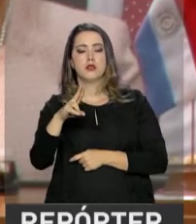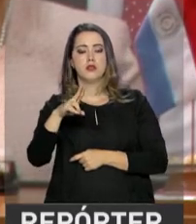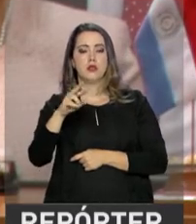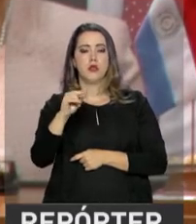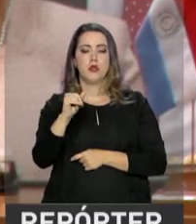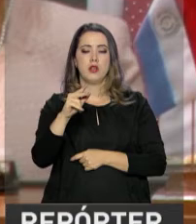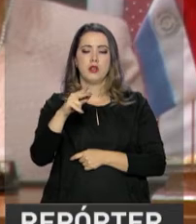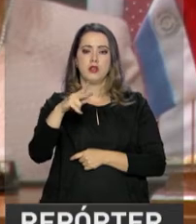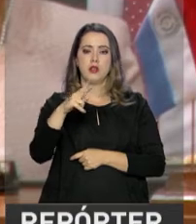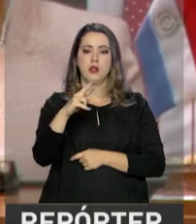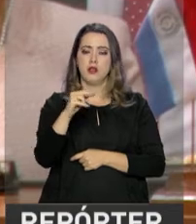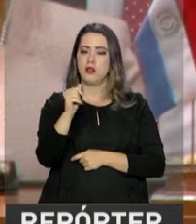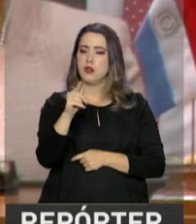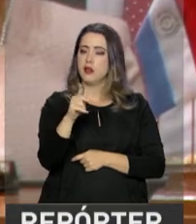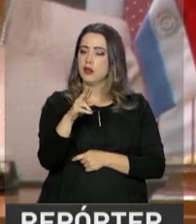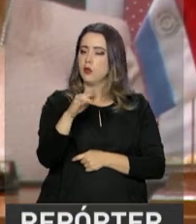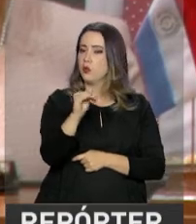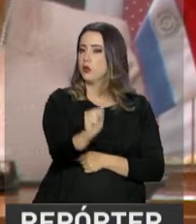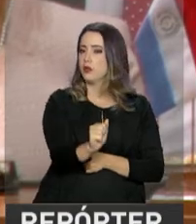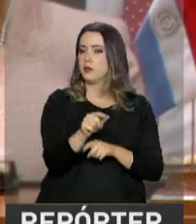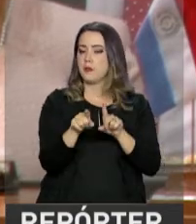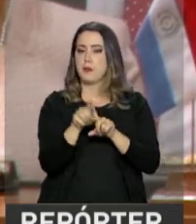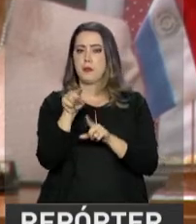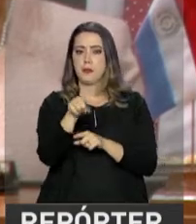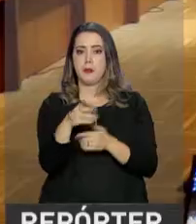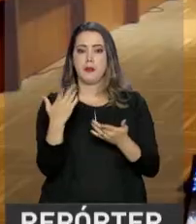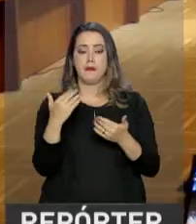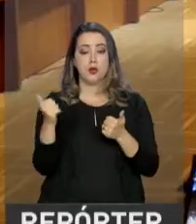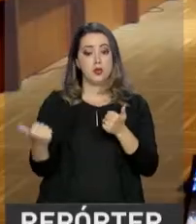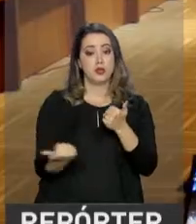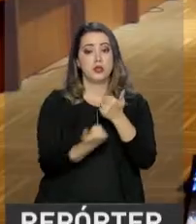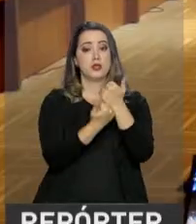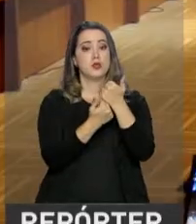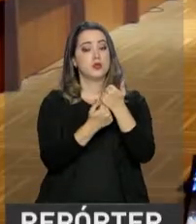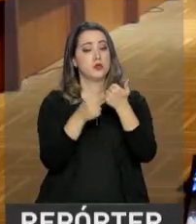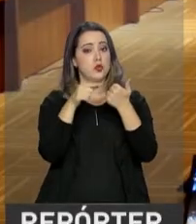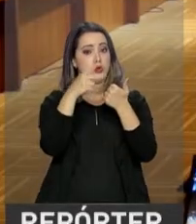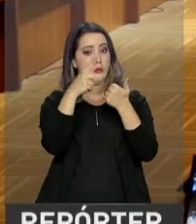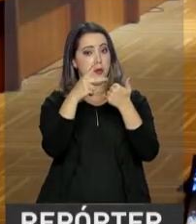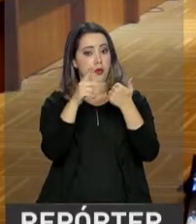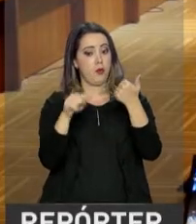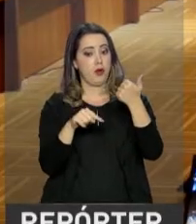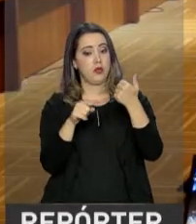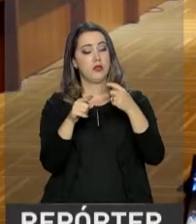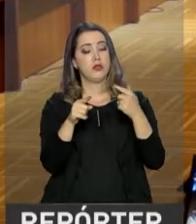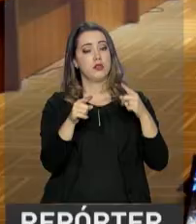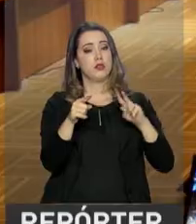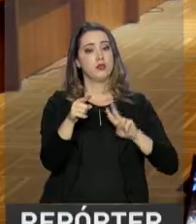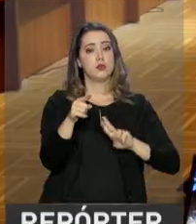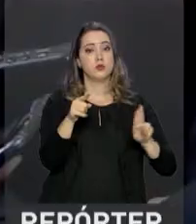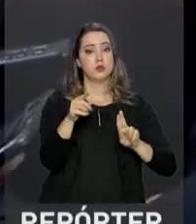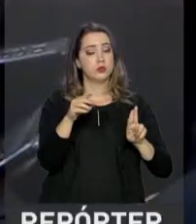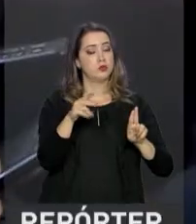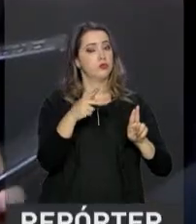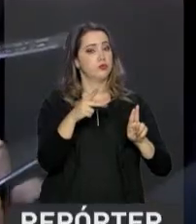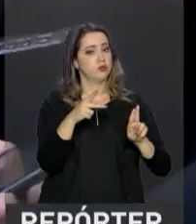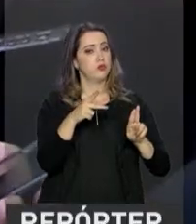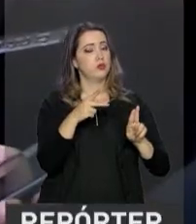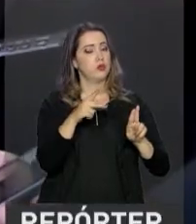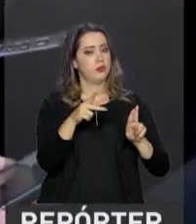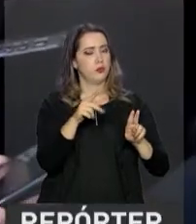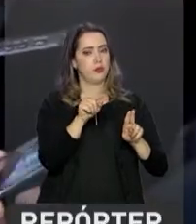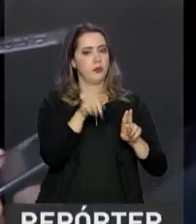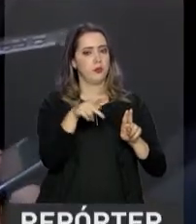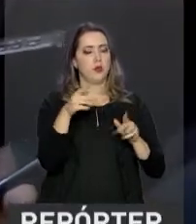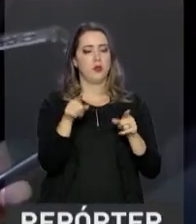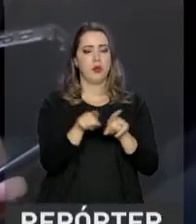paraguai passou a presidência temporária do mercosul para o uruguai que vai ficar no comando pelos próximos seis meses esta reunião foi muito